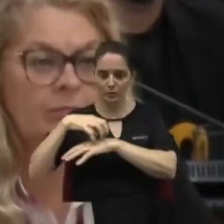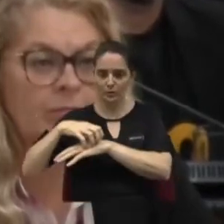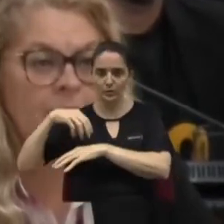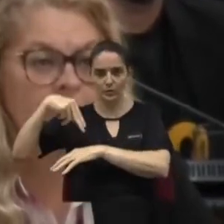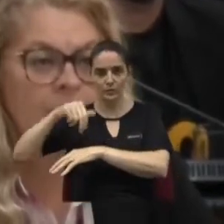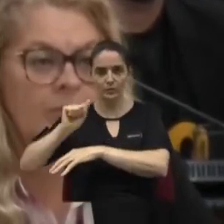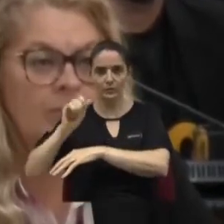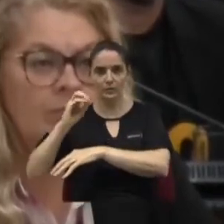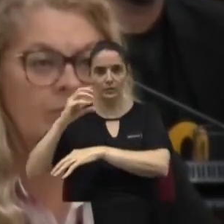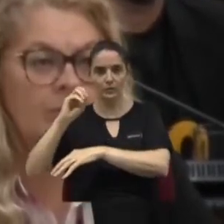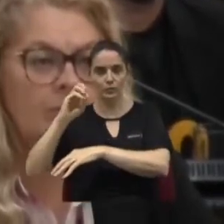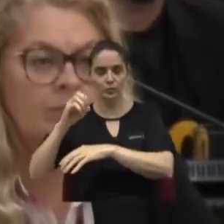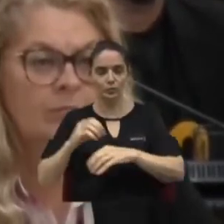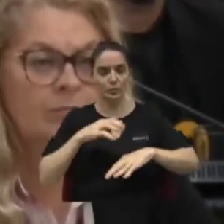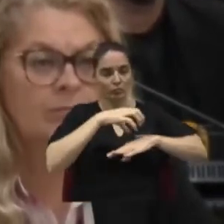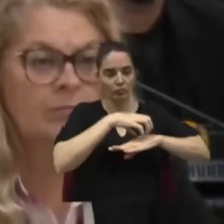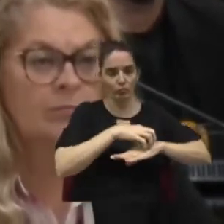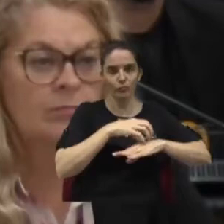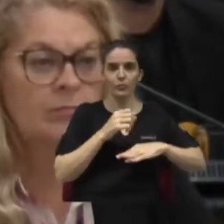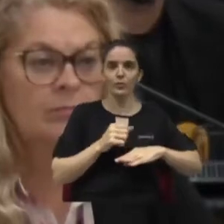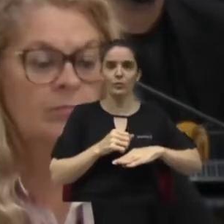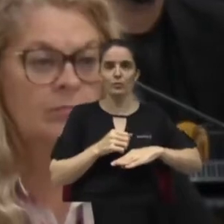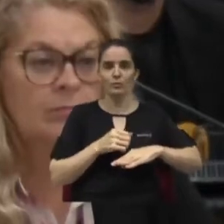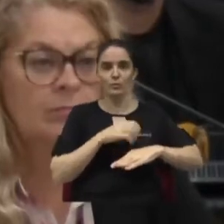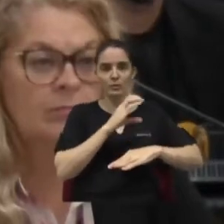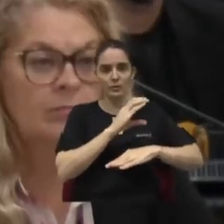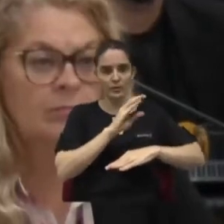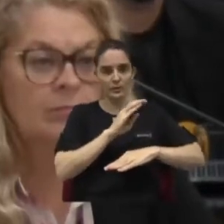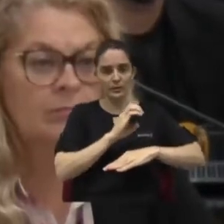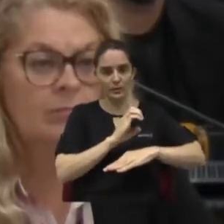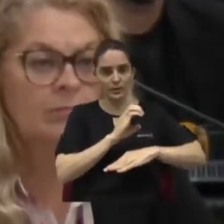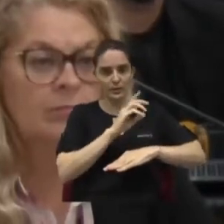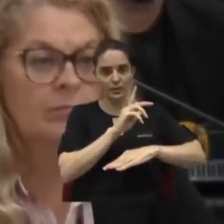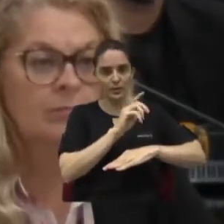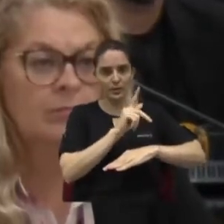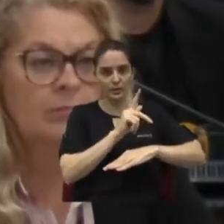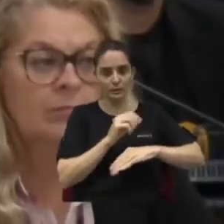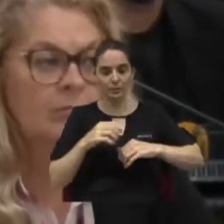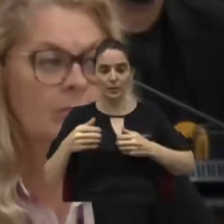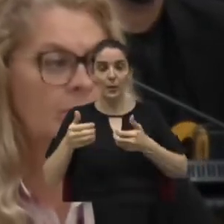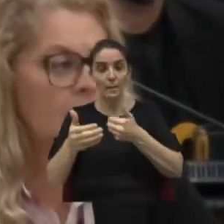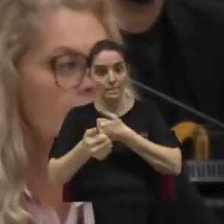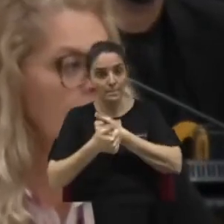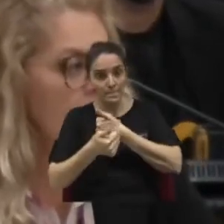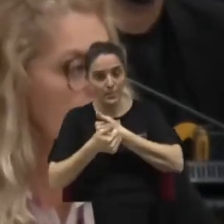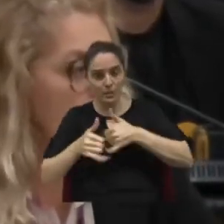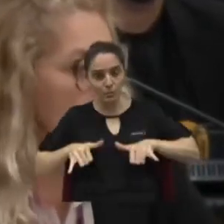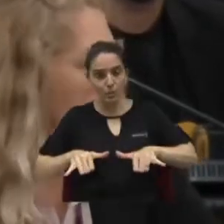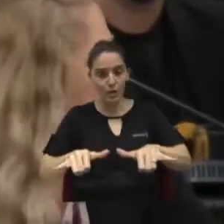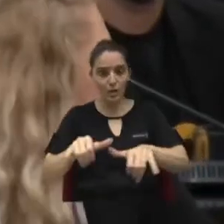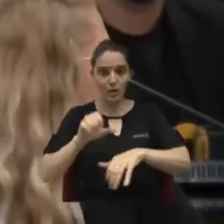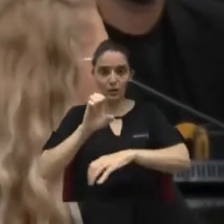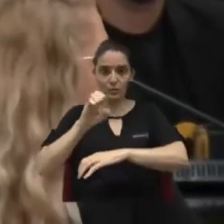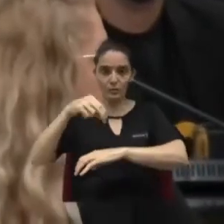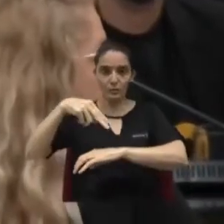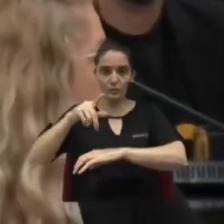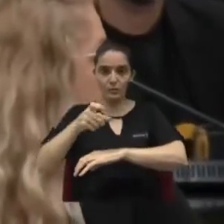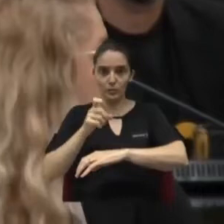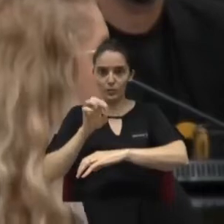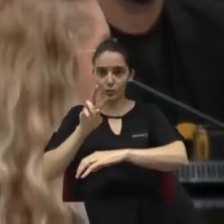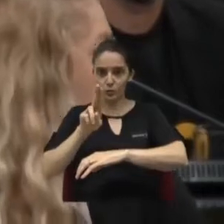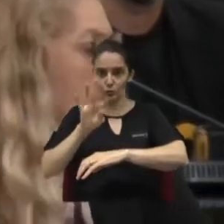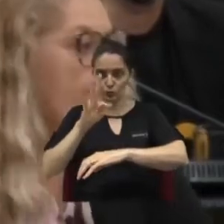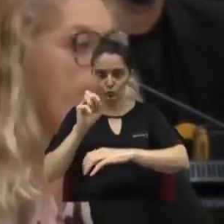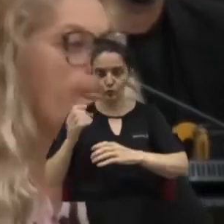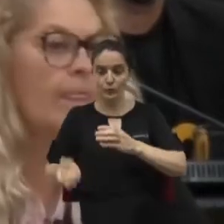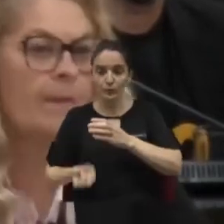no SECAP, ali perto do Enxuto. Então, eu vejo que estas árvores, elas têm que ser